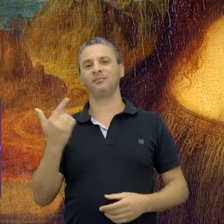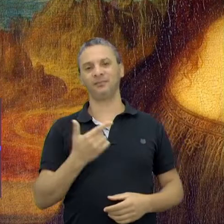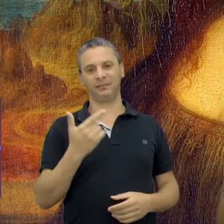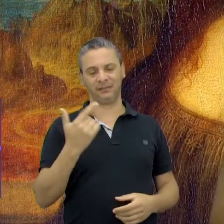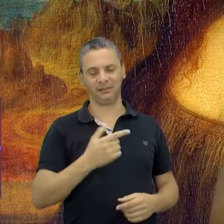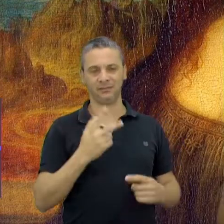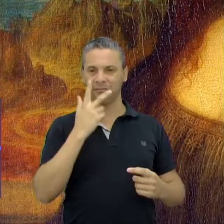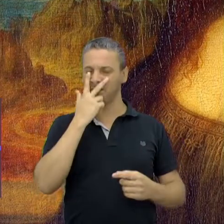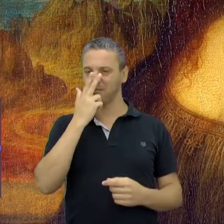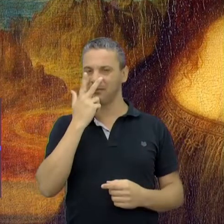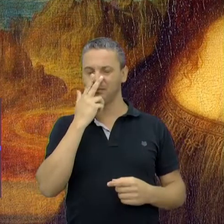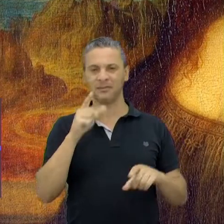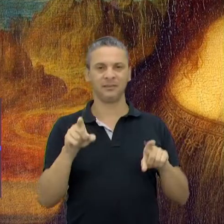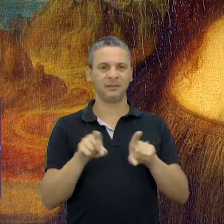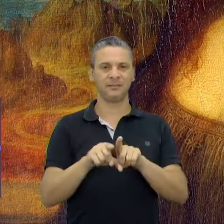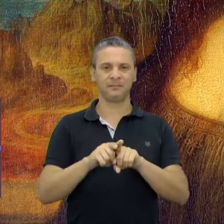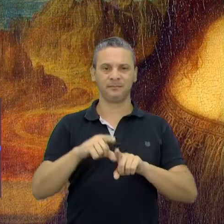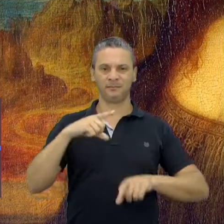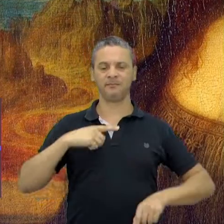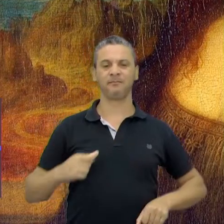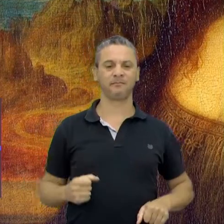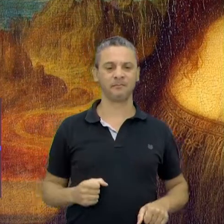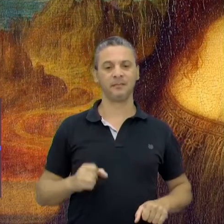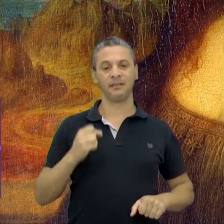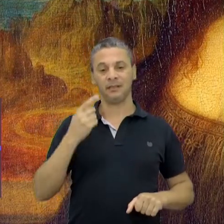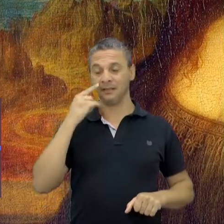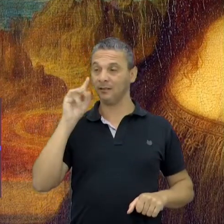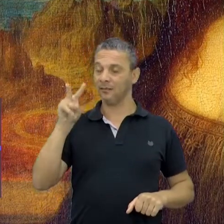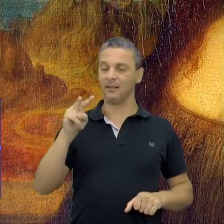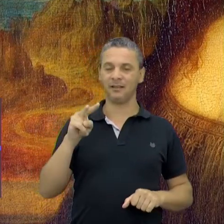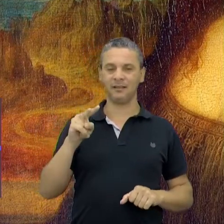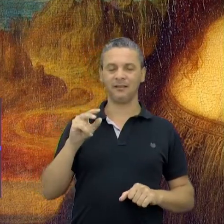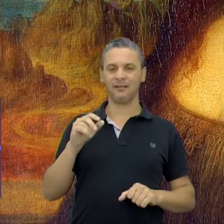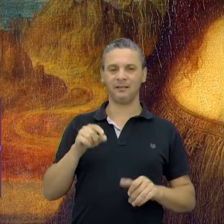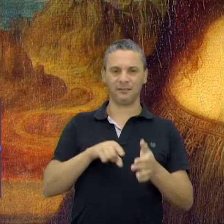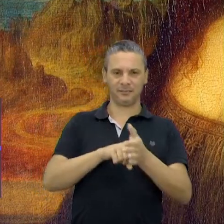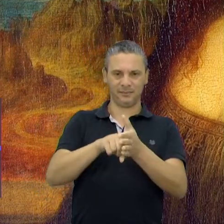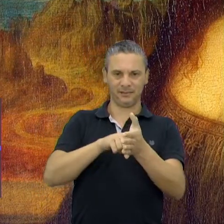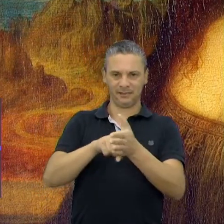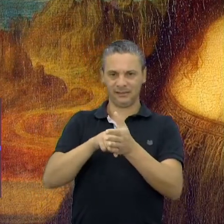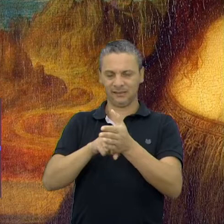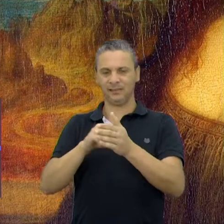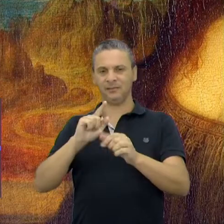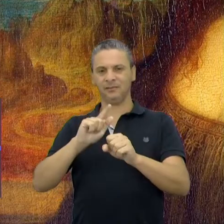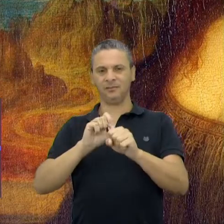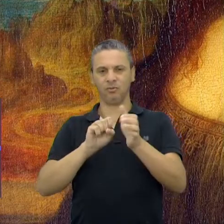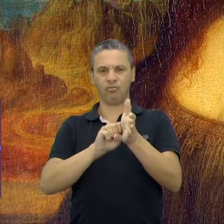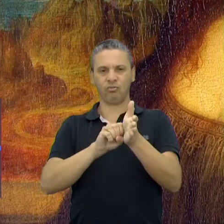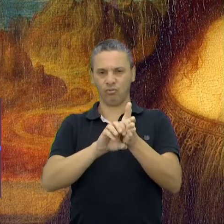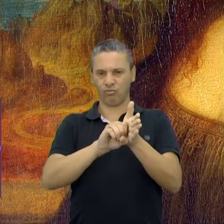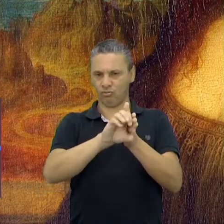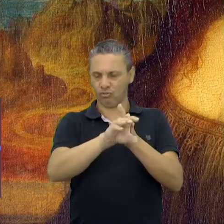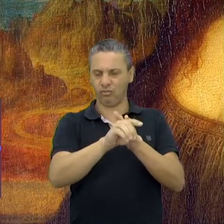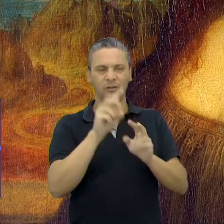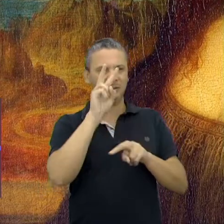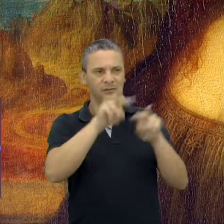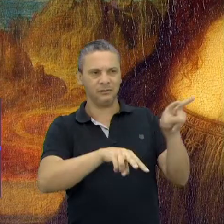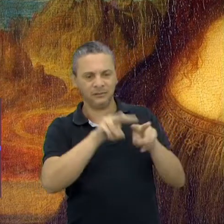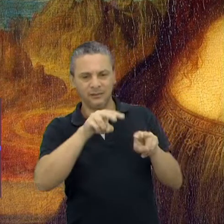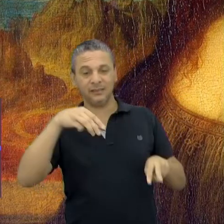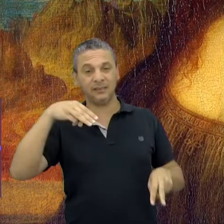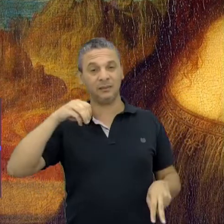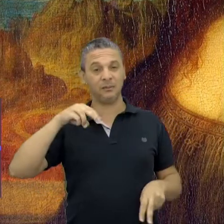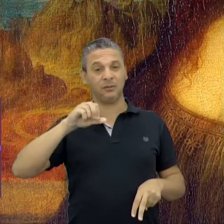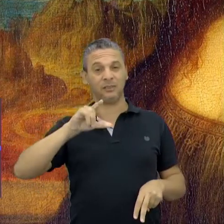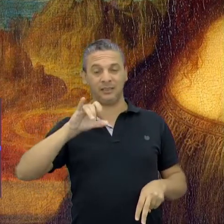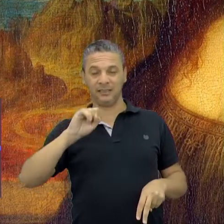muito semelhante. Poderia ter modificado muito mais, tá, gente? Se vocês jogarem no site de busca, vocês vão ver que releituras da Mona Lisa não faltam.